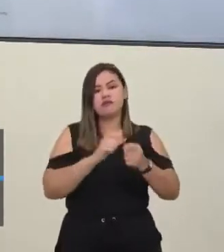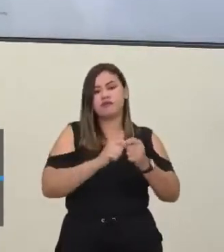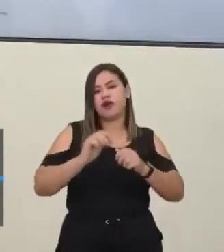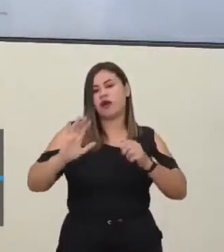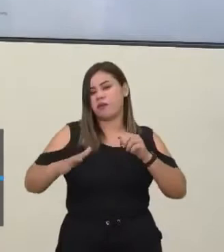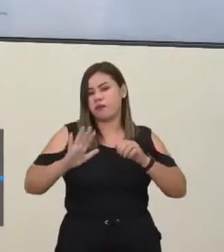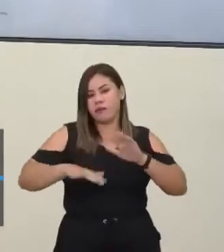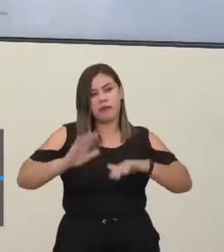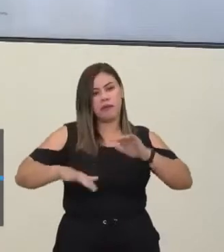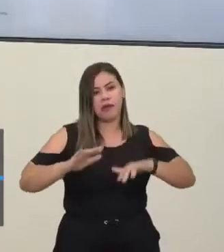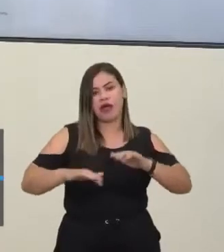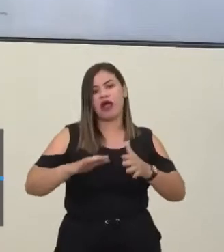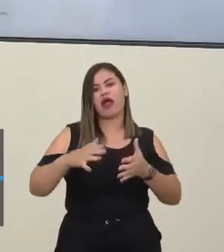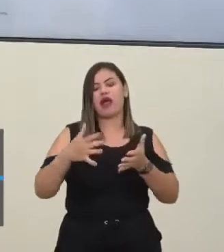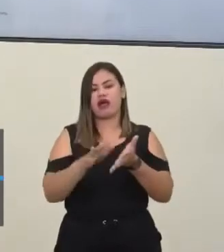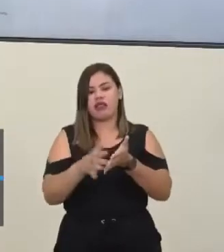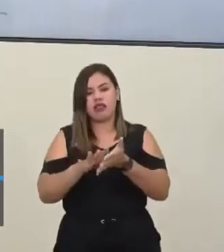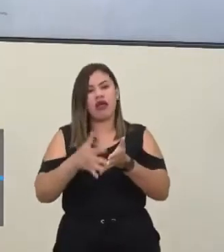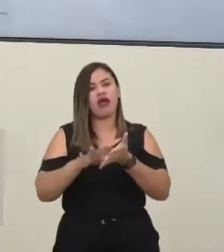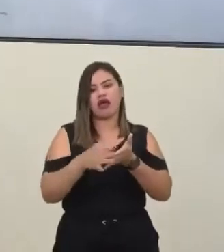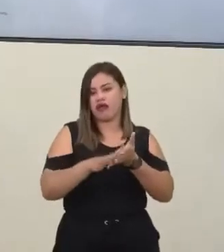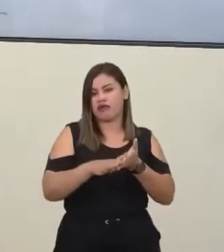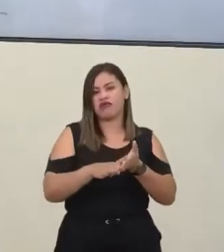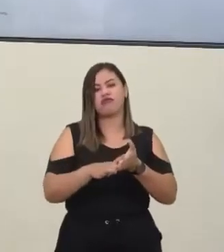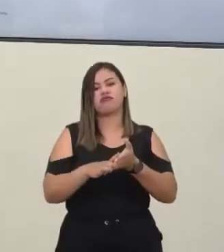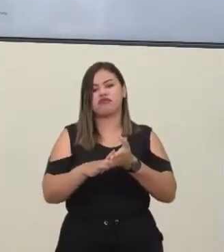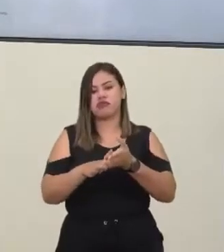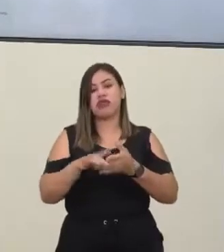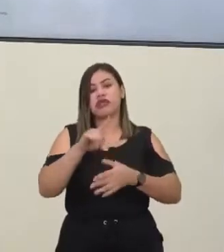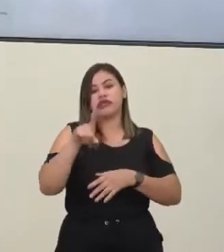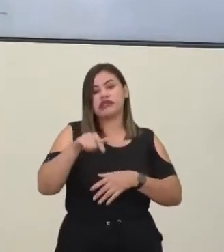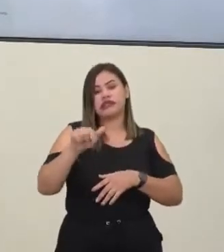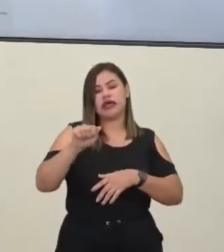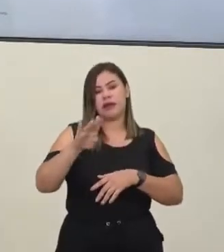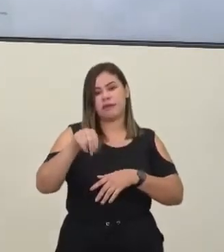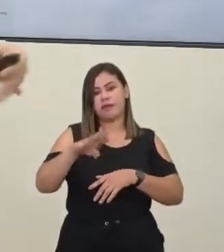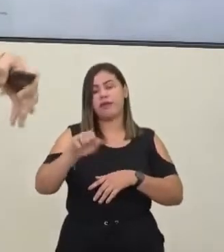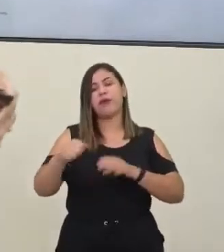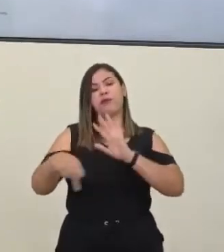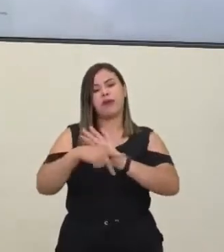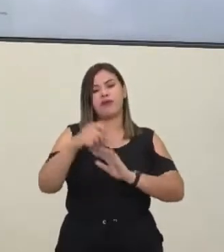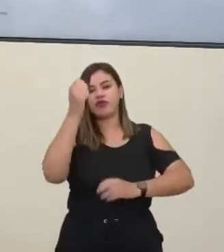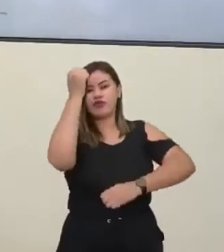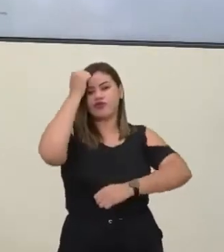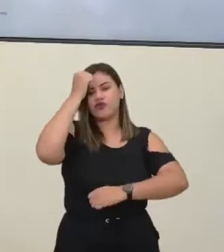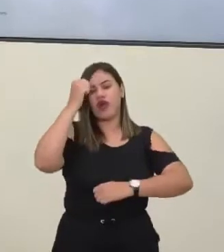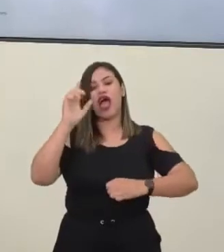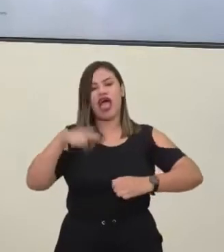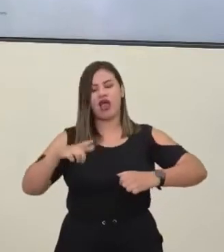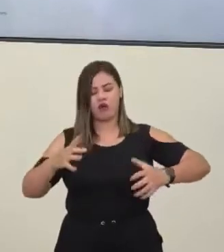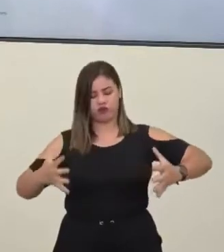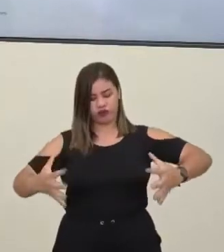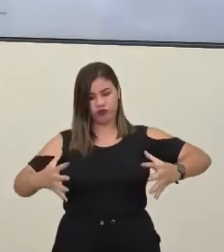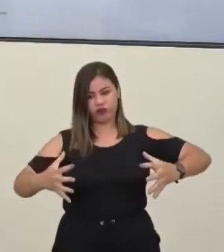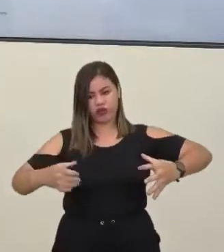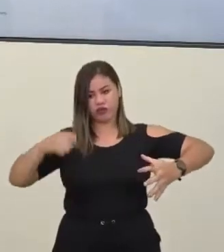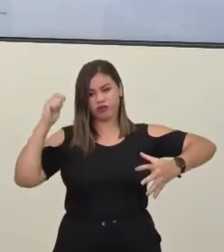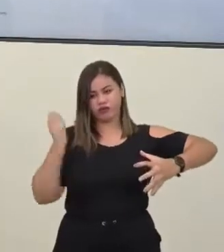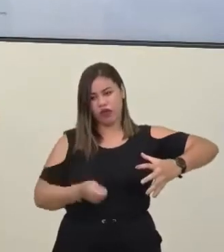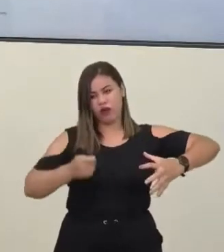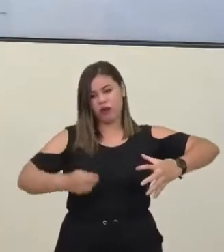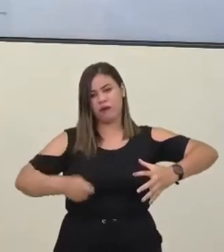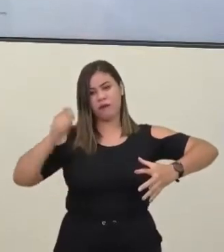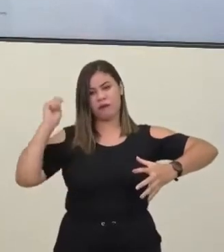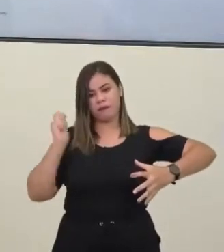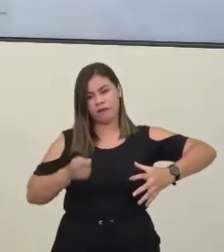tem rebolo, pandeiro, atabaque, zabumba, né? A zabumba já é do forró, tá, gente? Que é aquele tamborzão grande, né? Que dá aquele som que parece